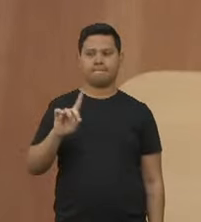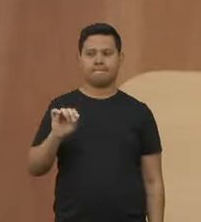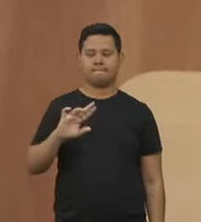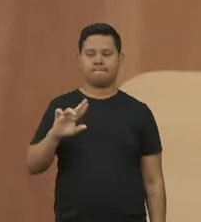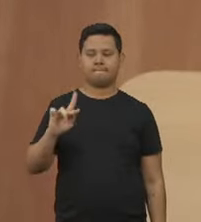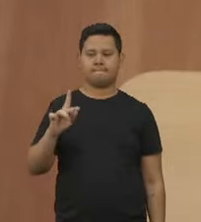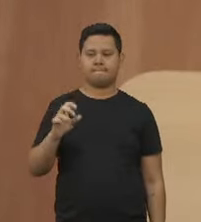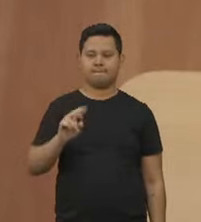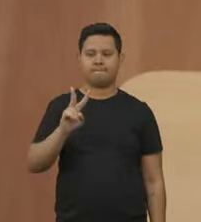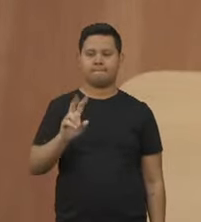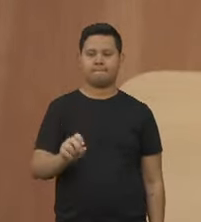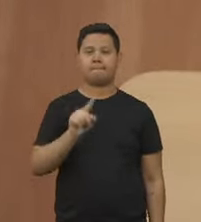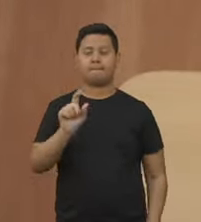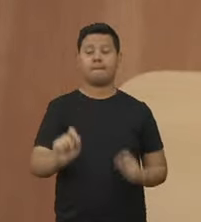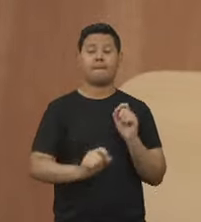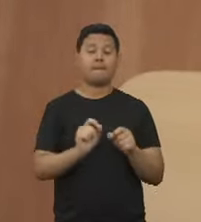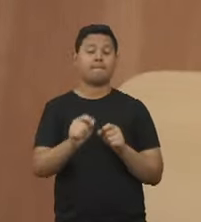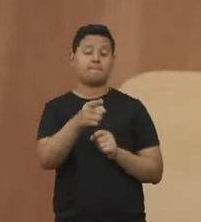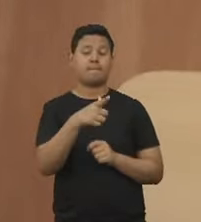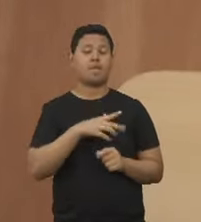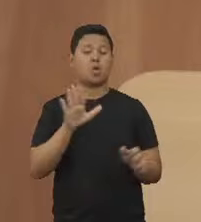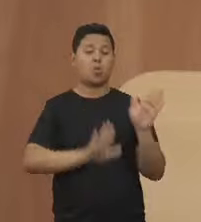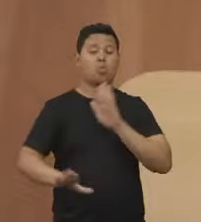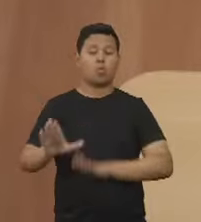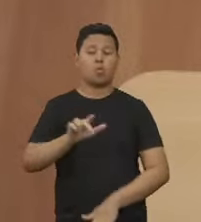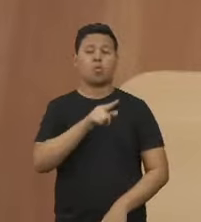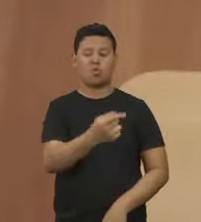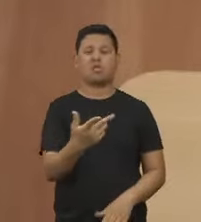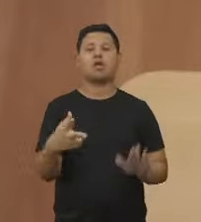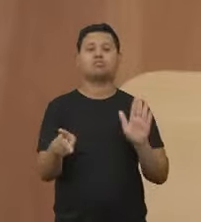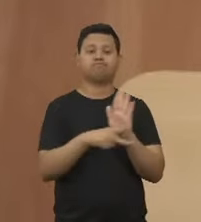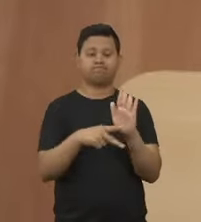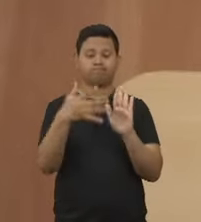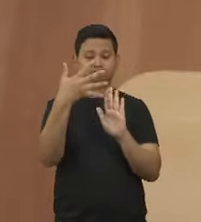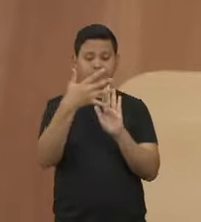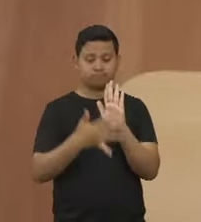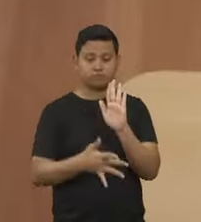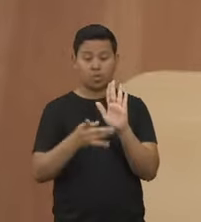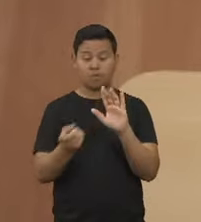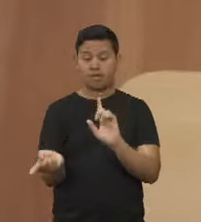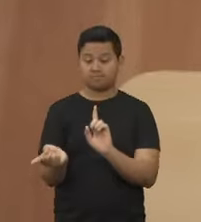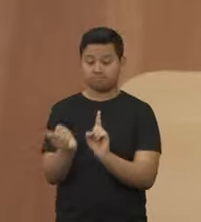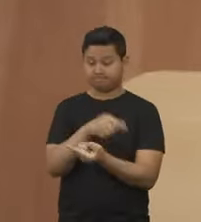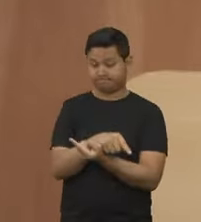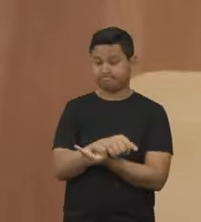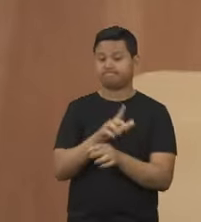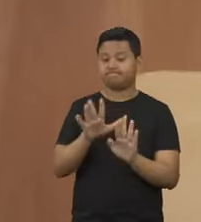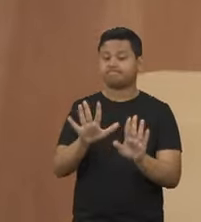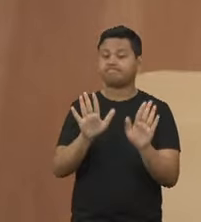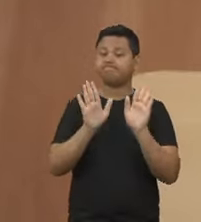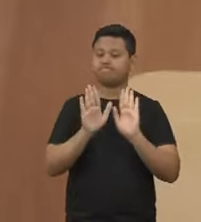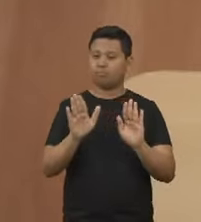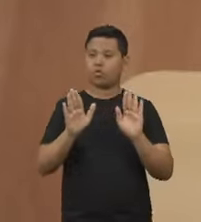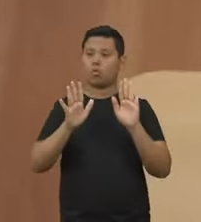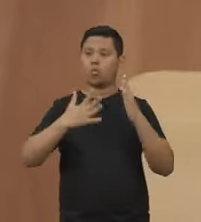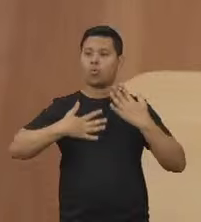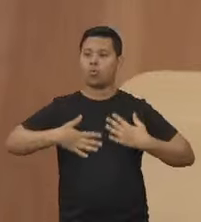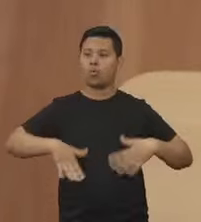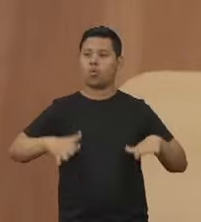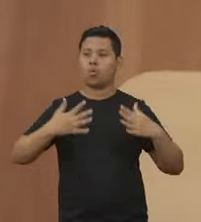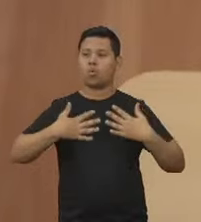são possibilidades que ela teve o cuidado de colocar nesse projeto para essa transição. Mas tenham calma,